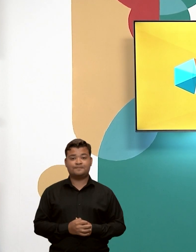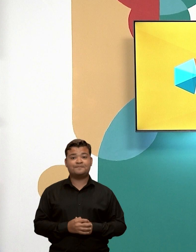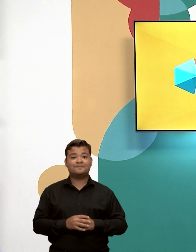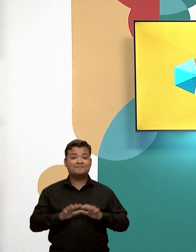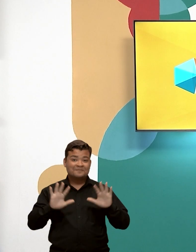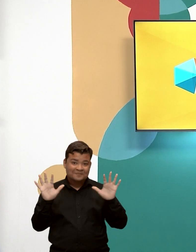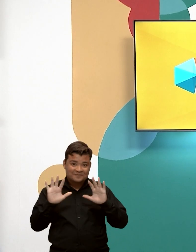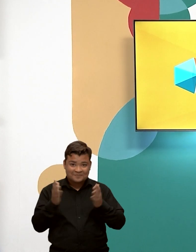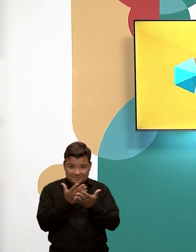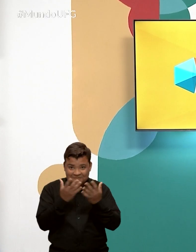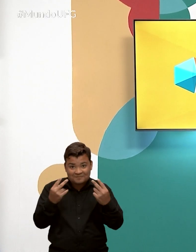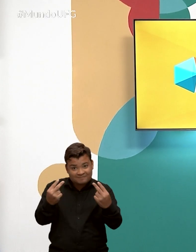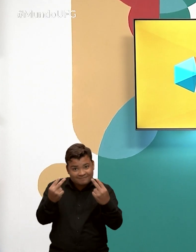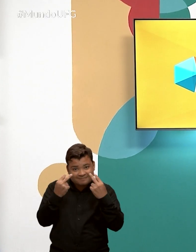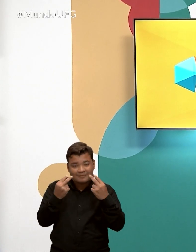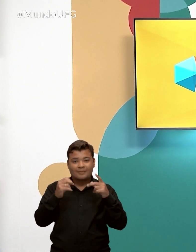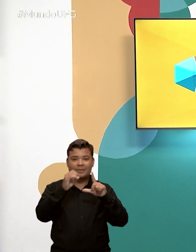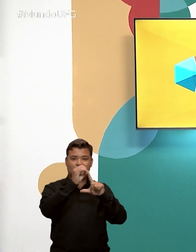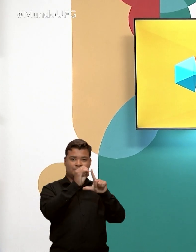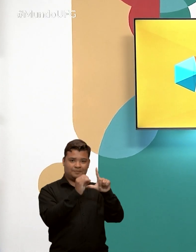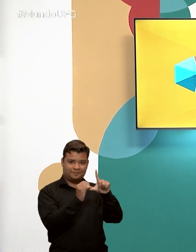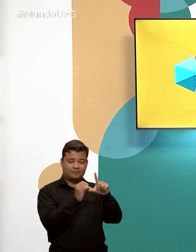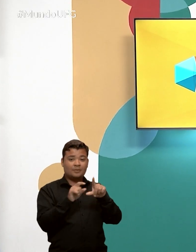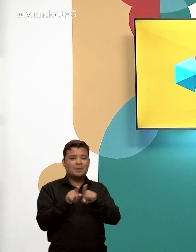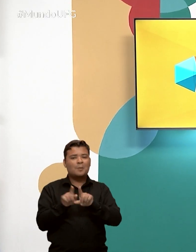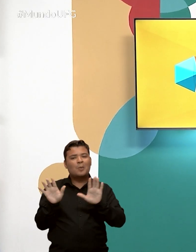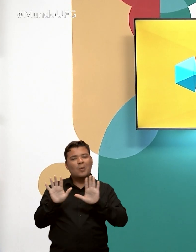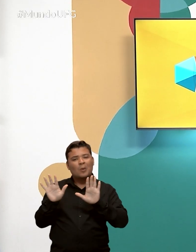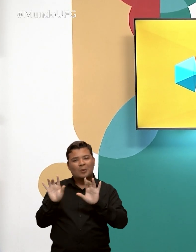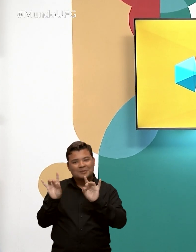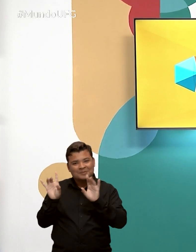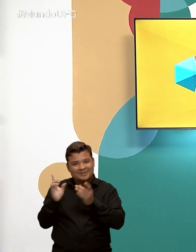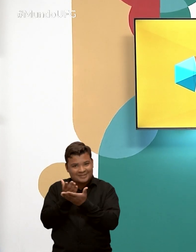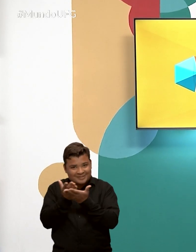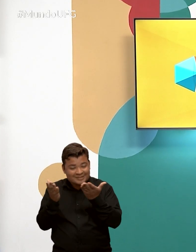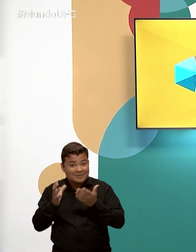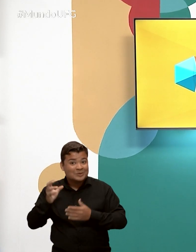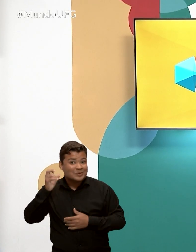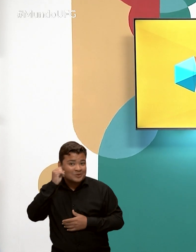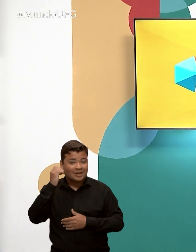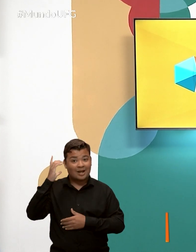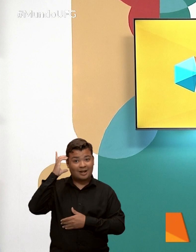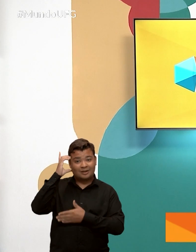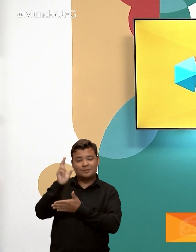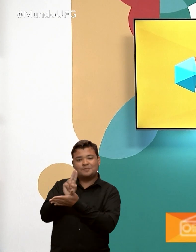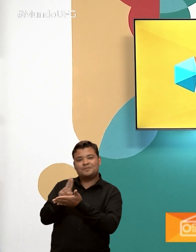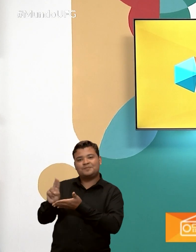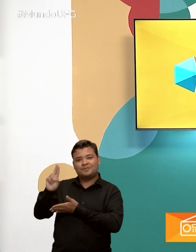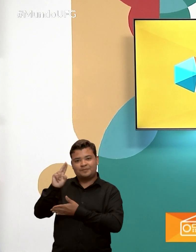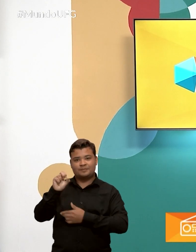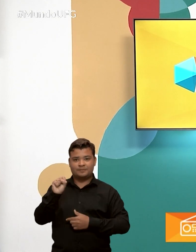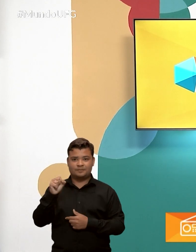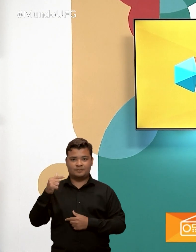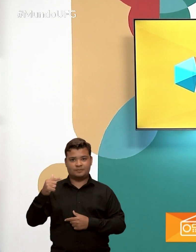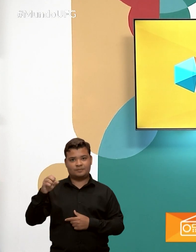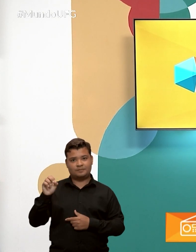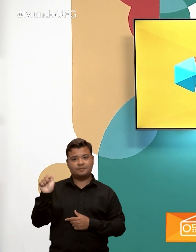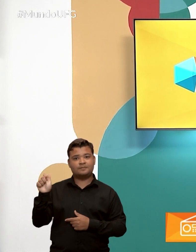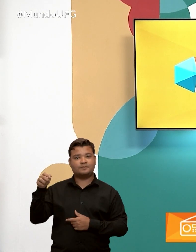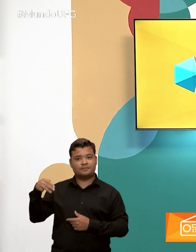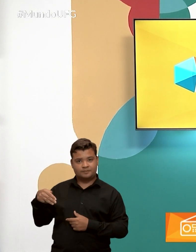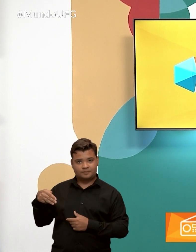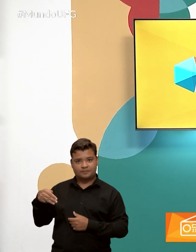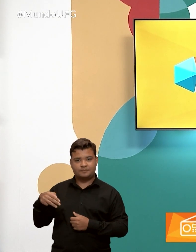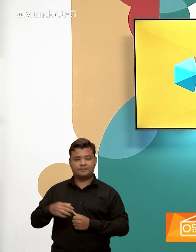Olá para quem acompanha a gente na TV e aquele oi especial para os ouvintes da Rádio Universitária